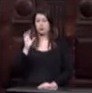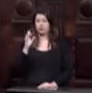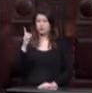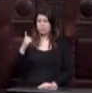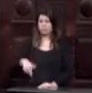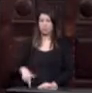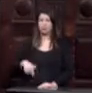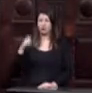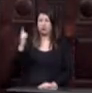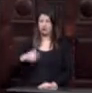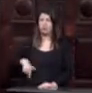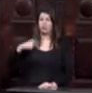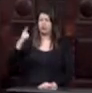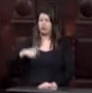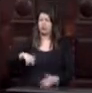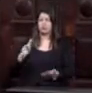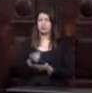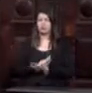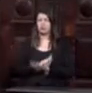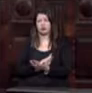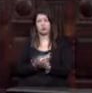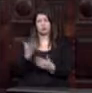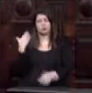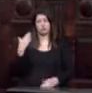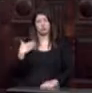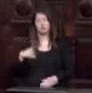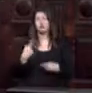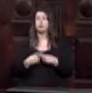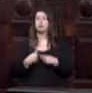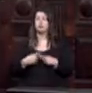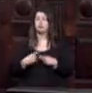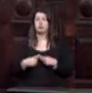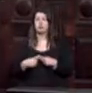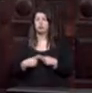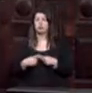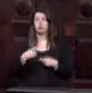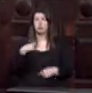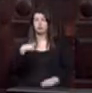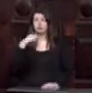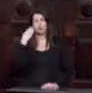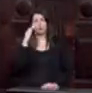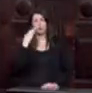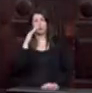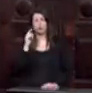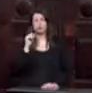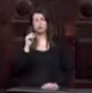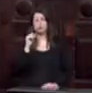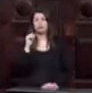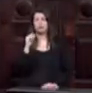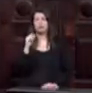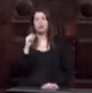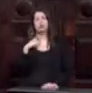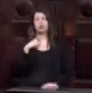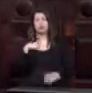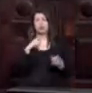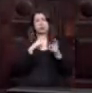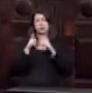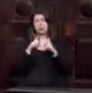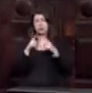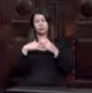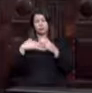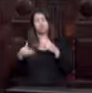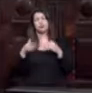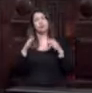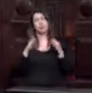repita aqui algo que já aconteceu nessa casa. Porque tem um entendimento para que se ganhe tempo, tem uma sessão ordinária, mas o